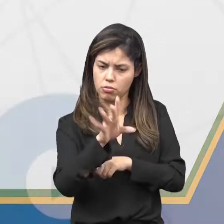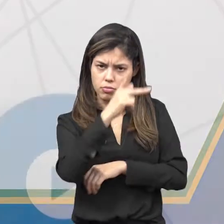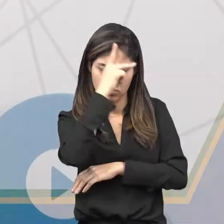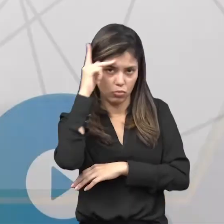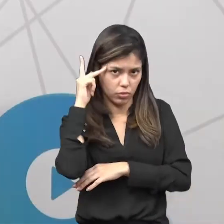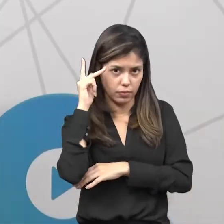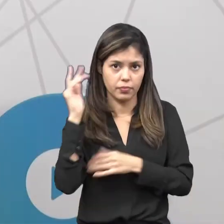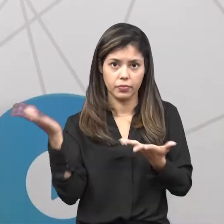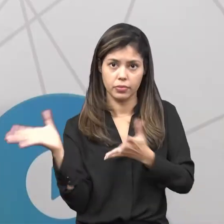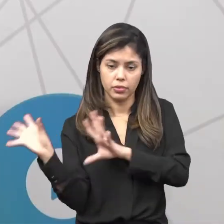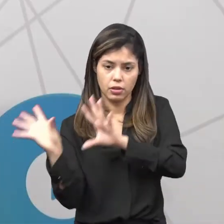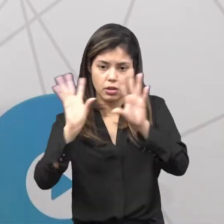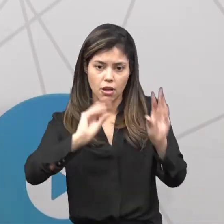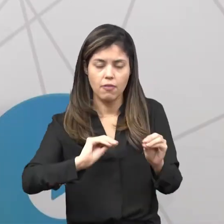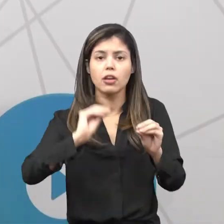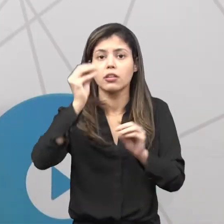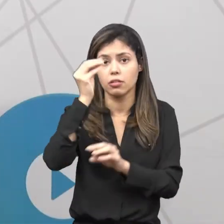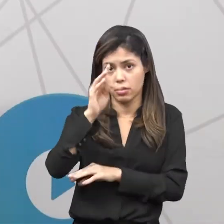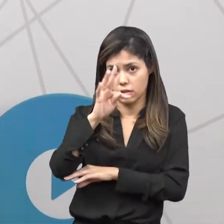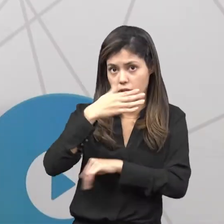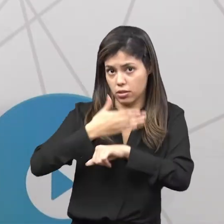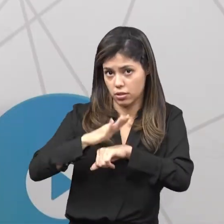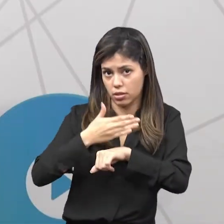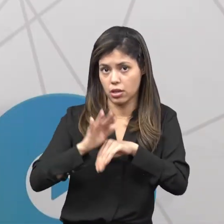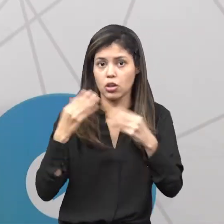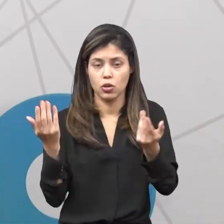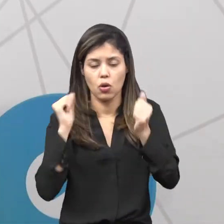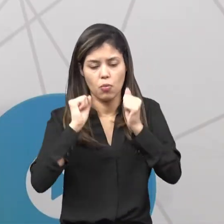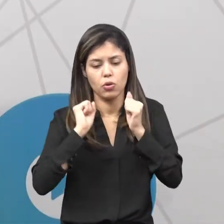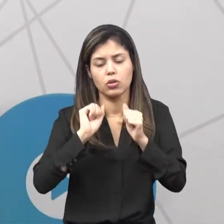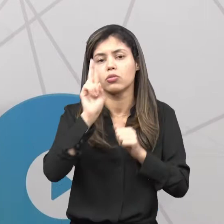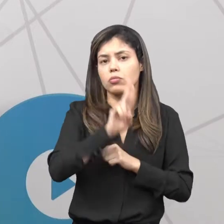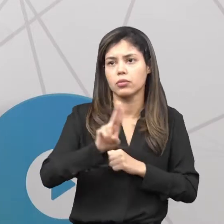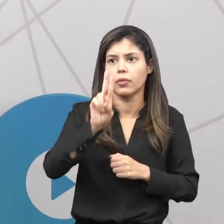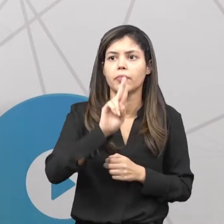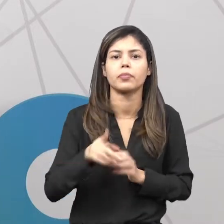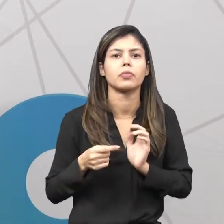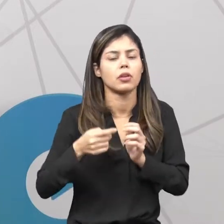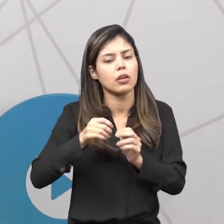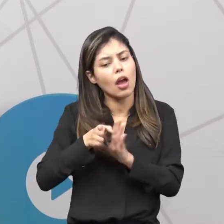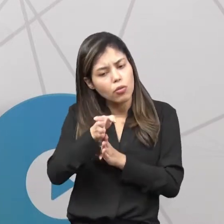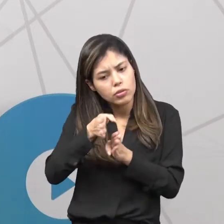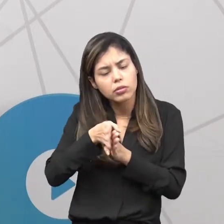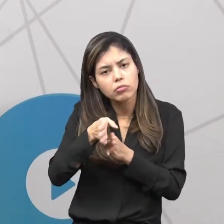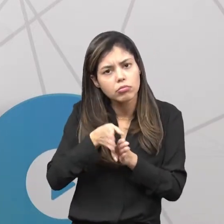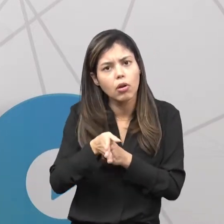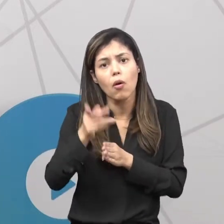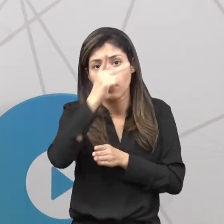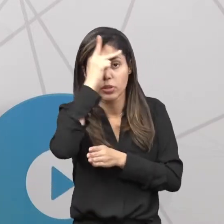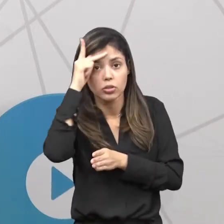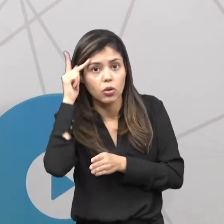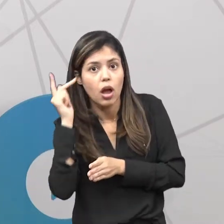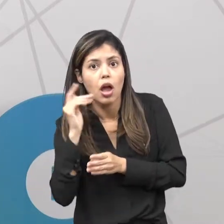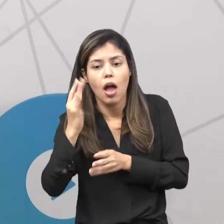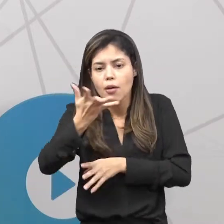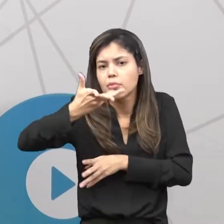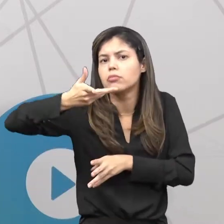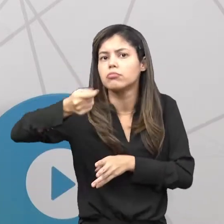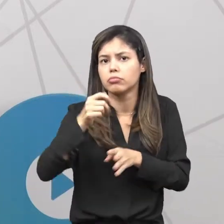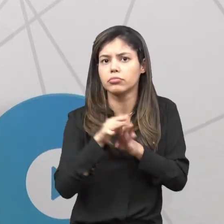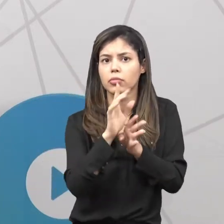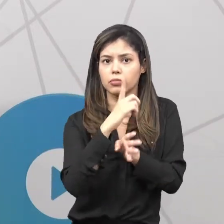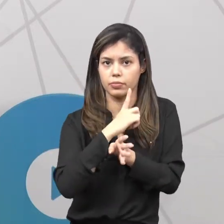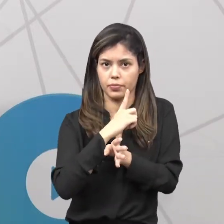indivíduo. Então, através desses testes, eu posso fazer tudo isso. Indicar, aconselhar uma pessoa sobre a habilidade que ela